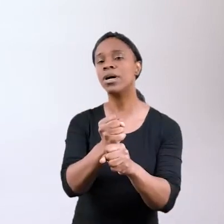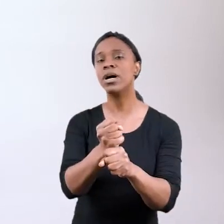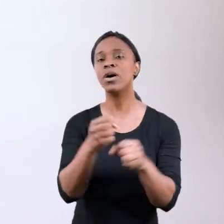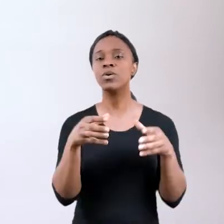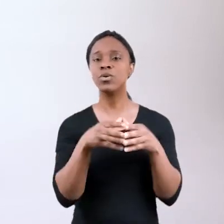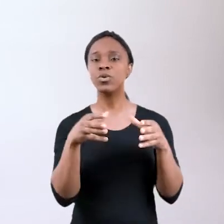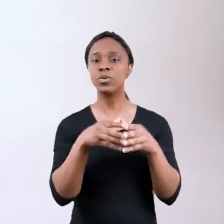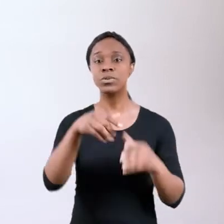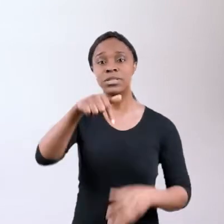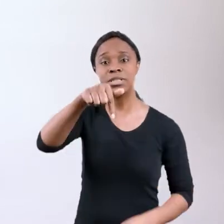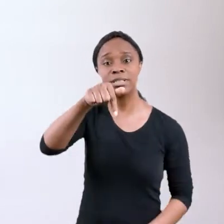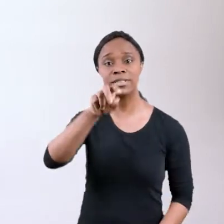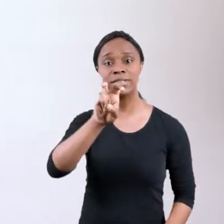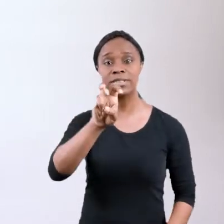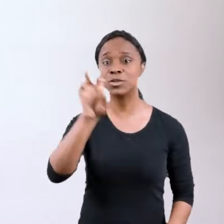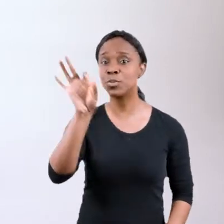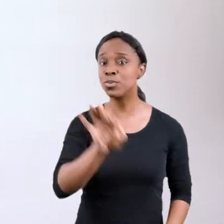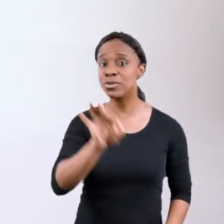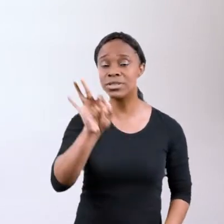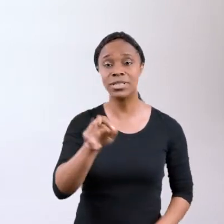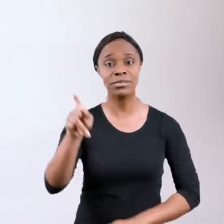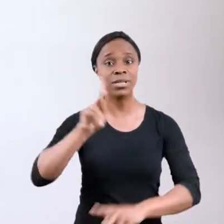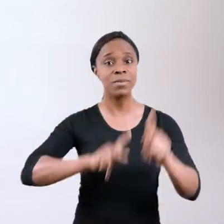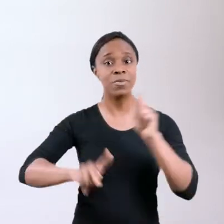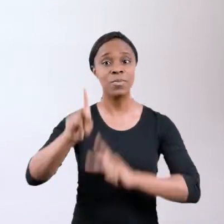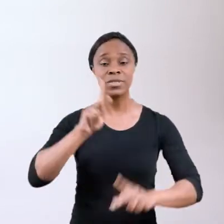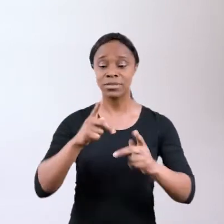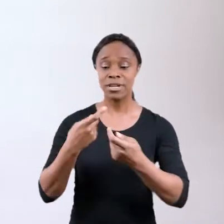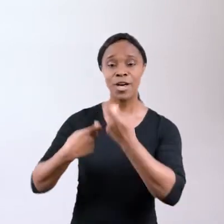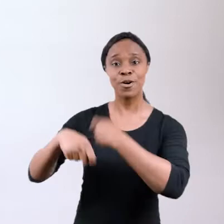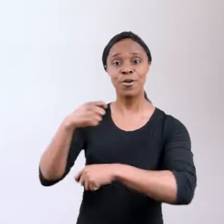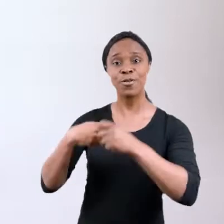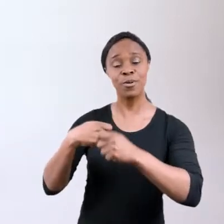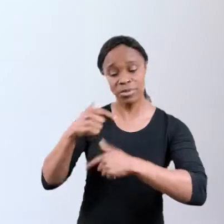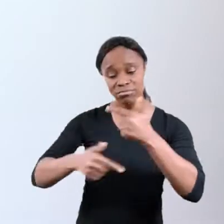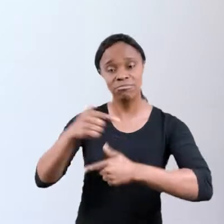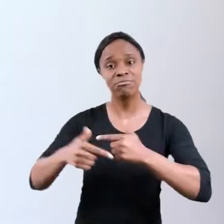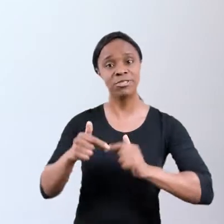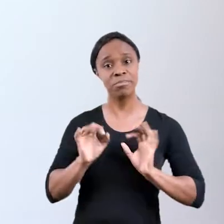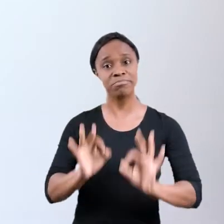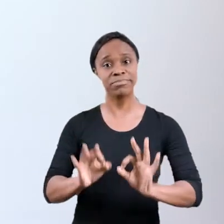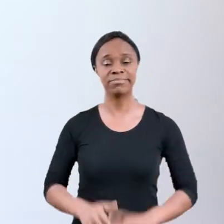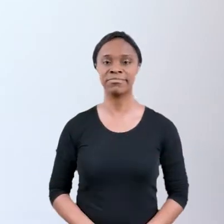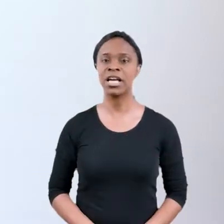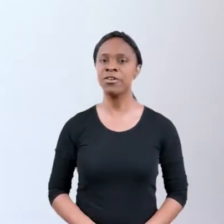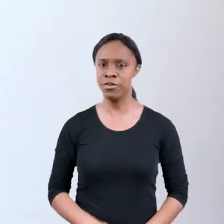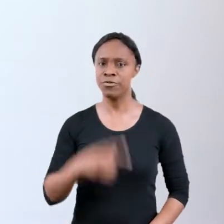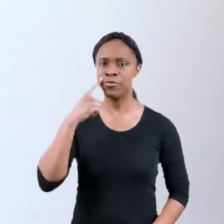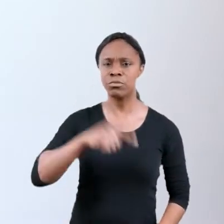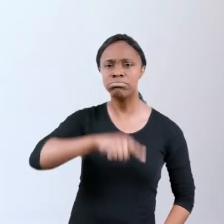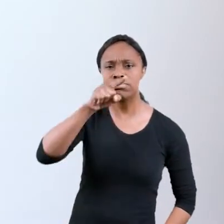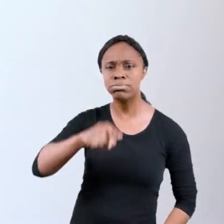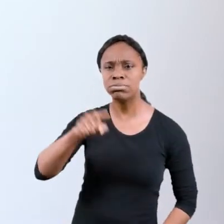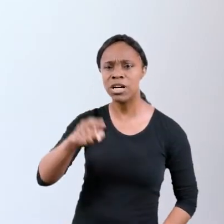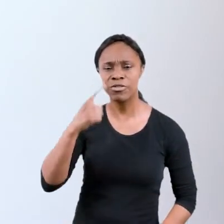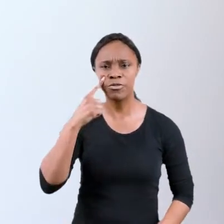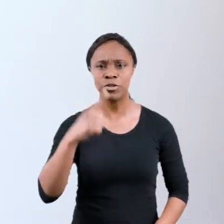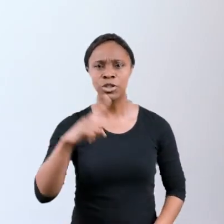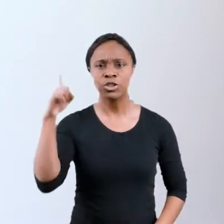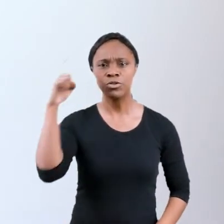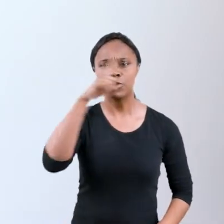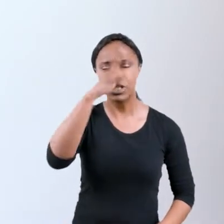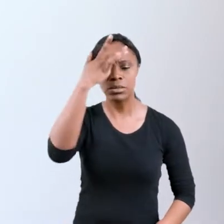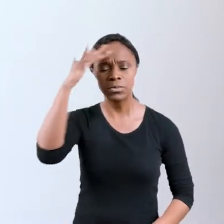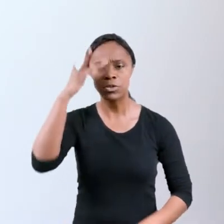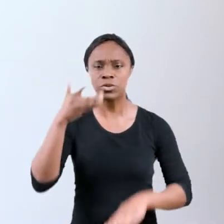a 75% da população economicamente ativa. O indicador que mede as dificuldades de acesso da